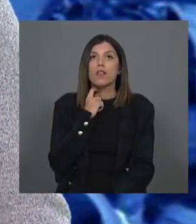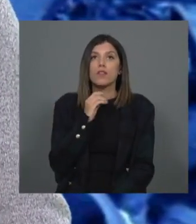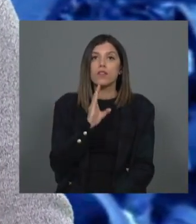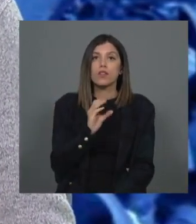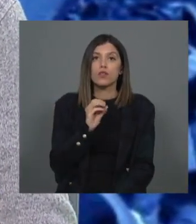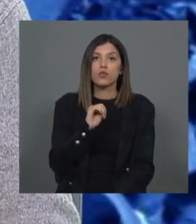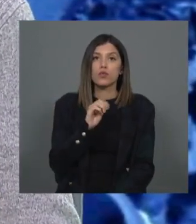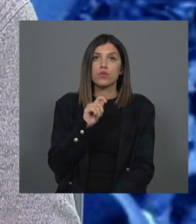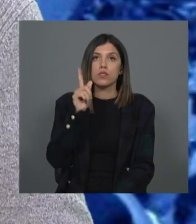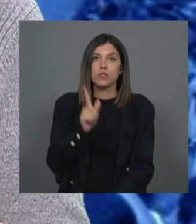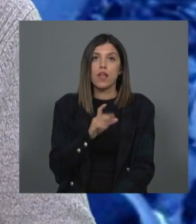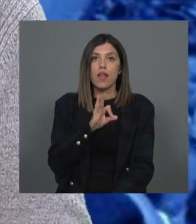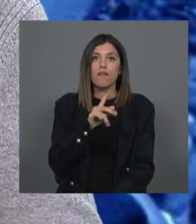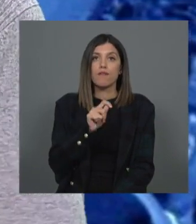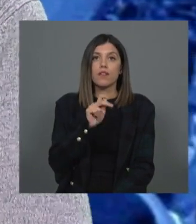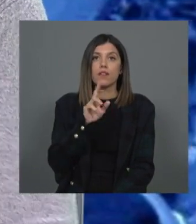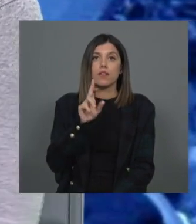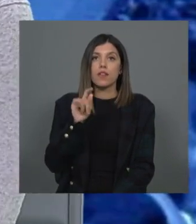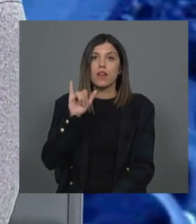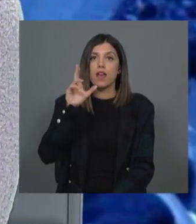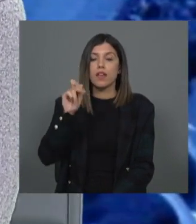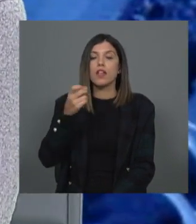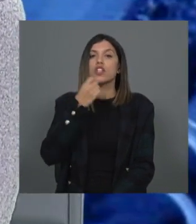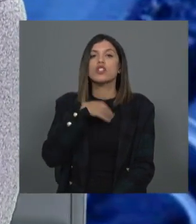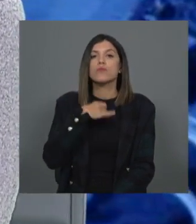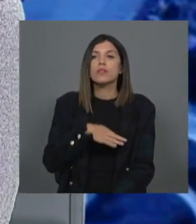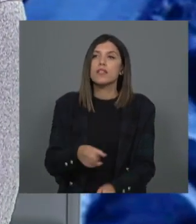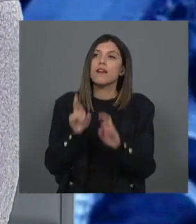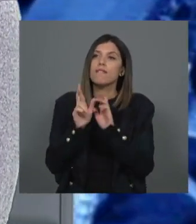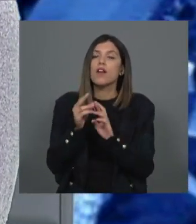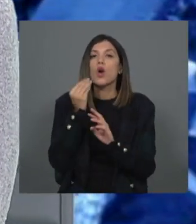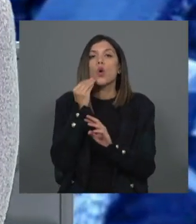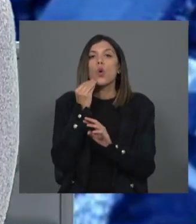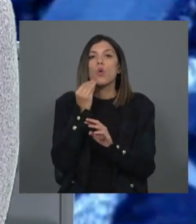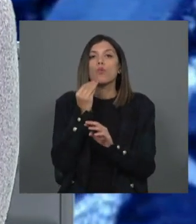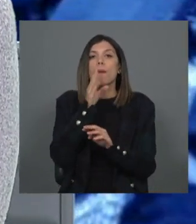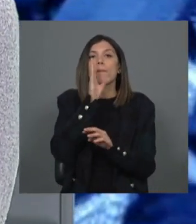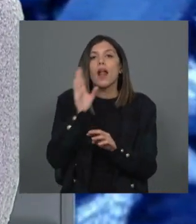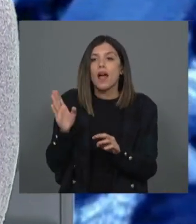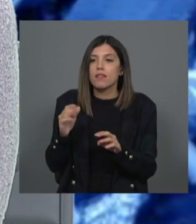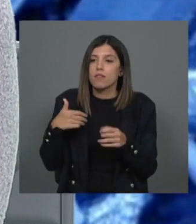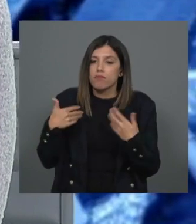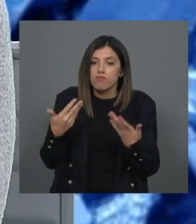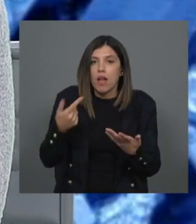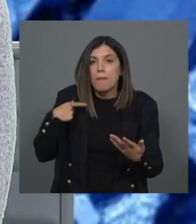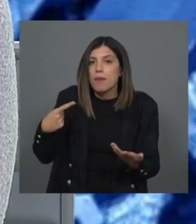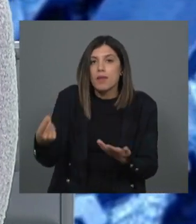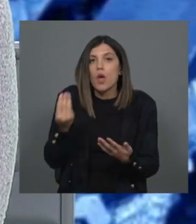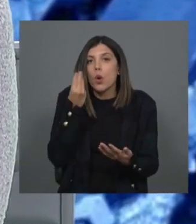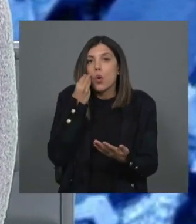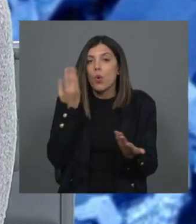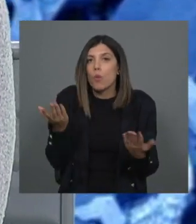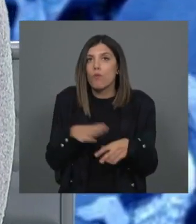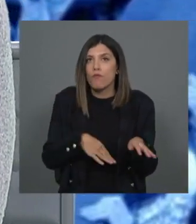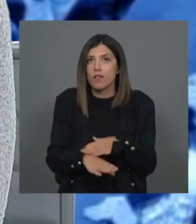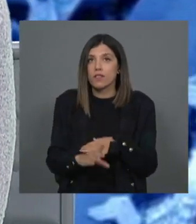na prática, em grupo, porque nós vamos ter grupos comunitários, e não apenas, mas uma